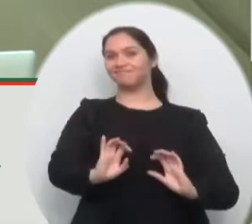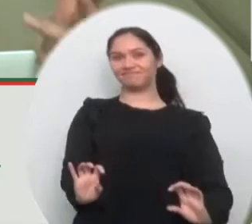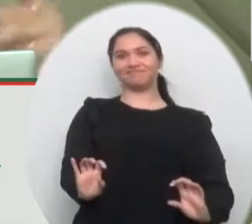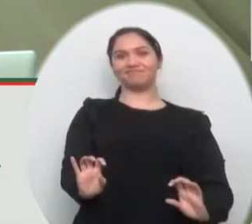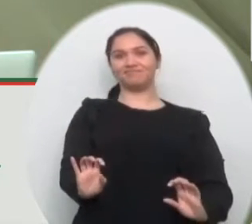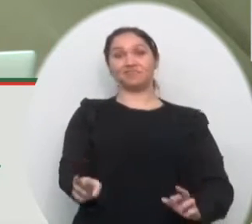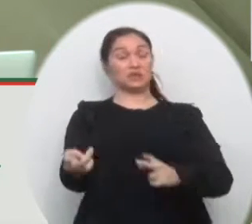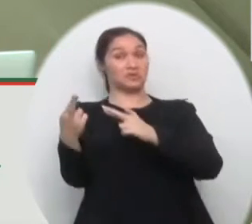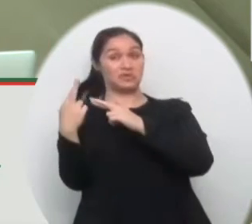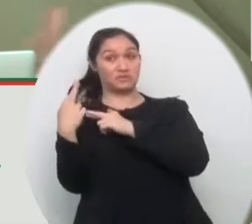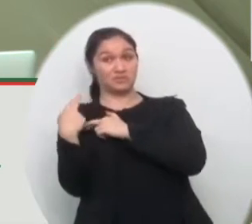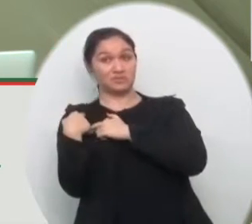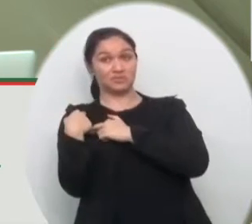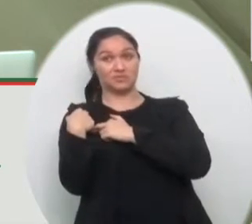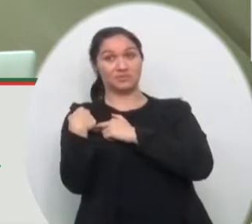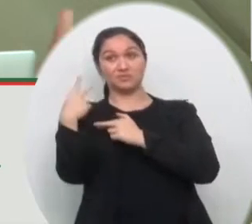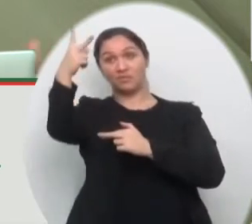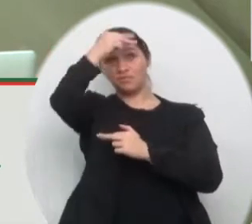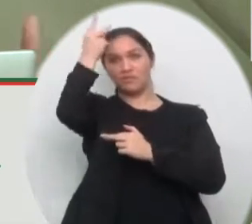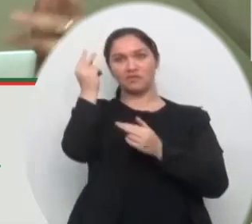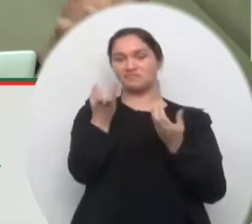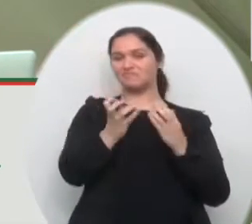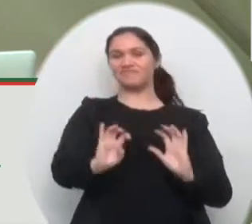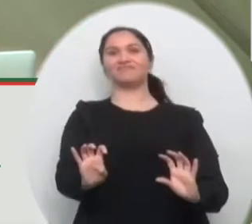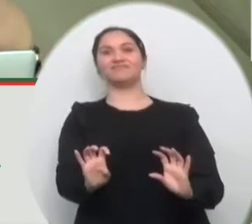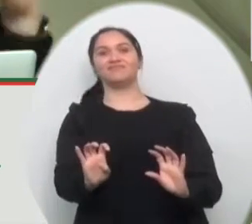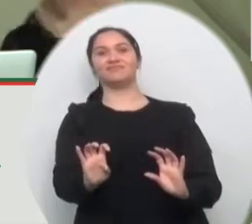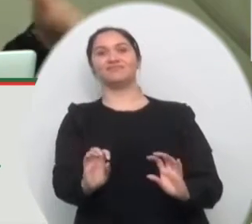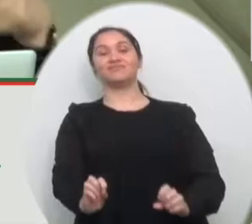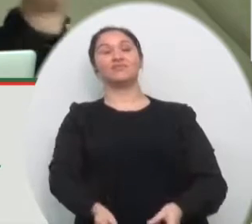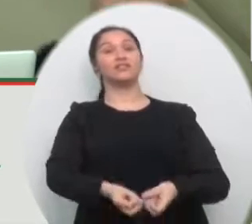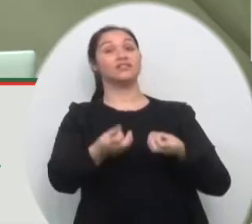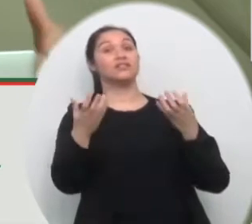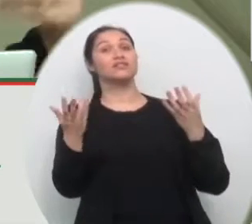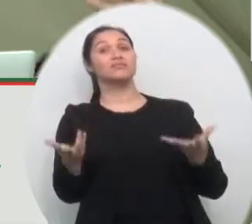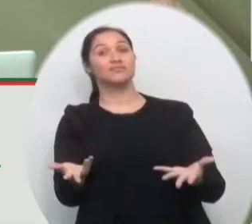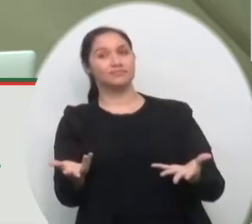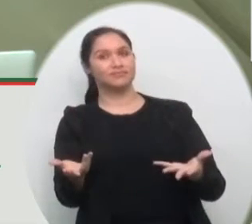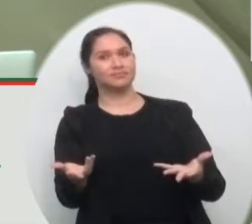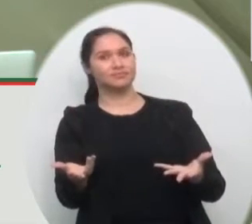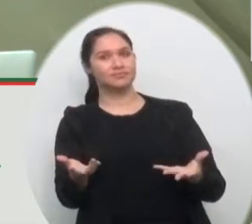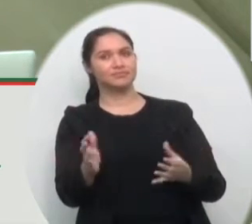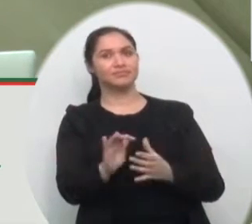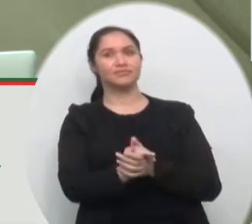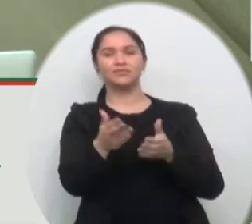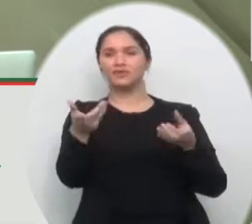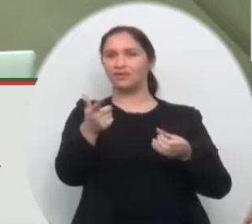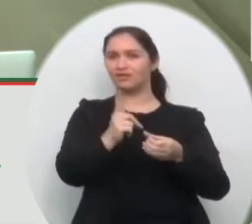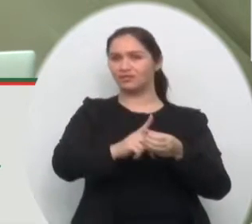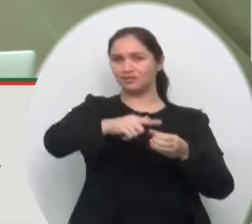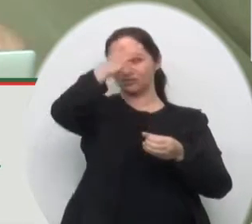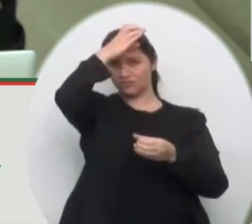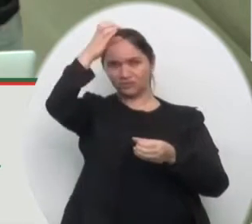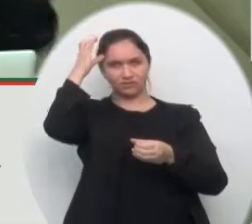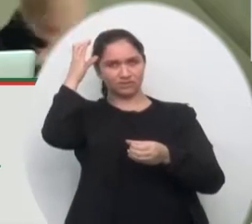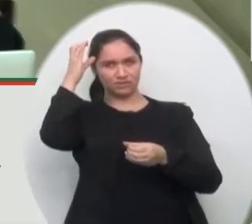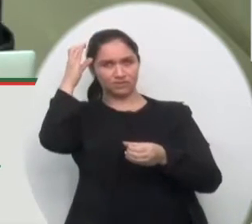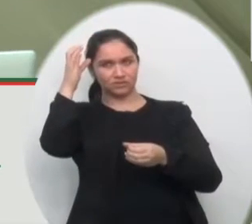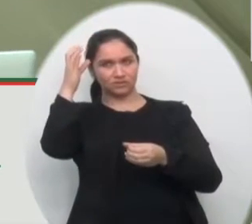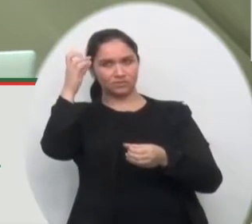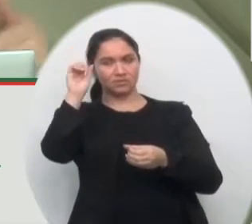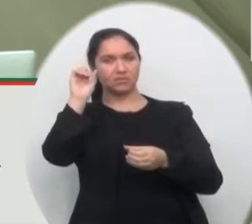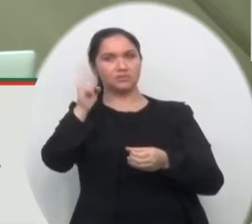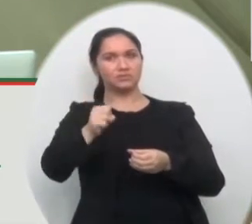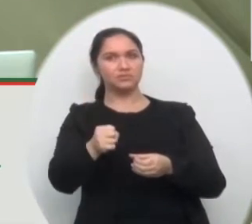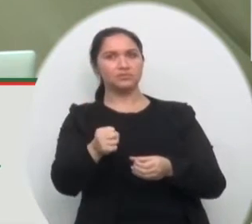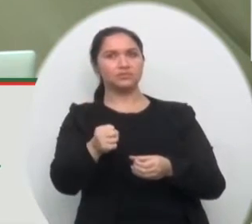daí, Criciúma é mãe de todos, e daí, então, eu posso ter uma fábrica toda irregular? Calma aí, se foi um prefeito lá